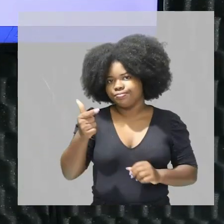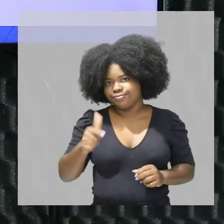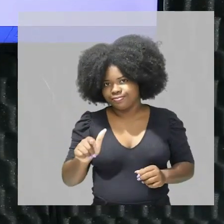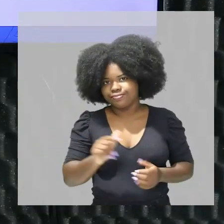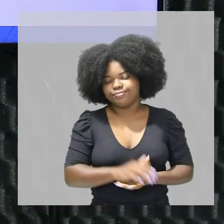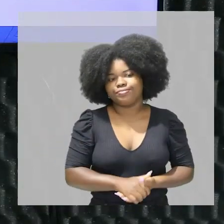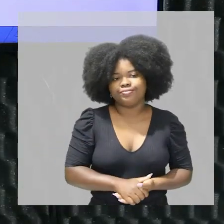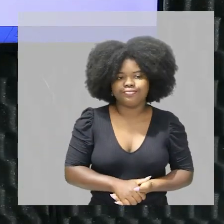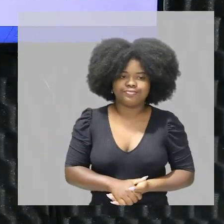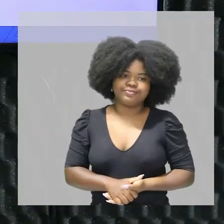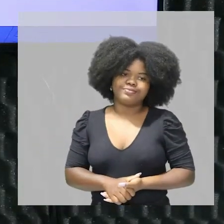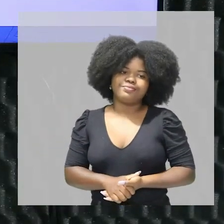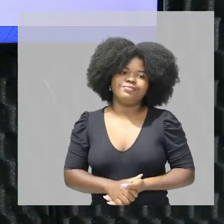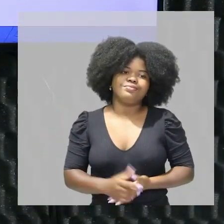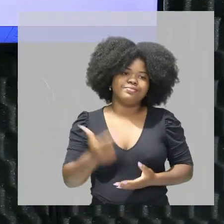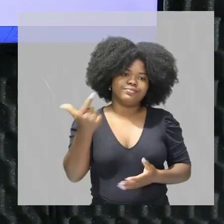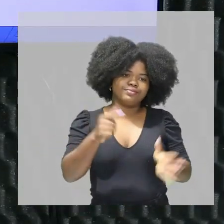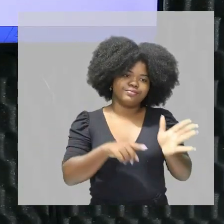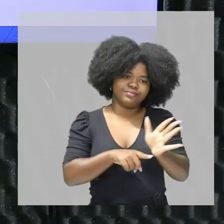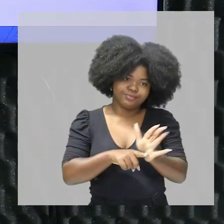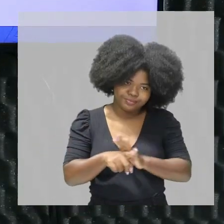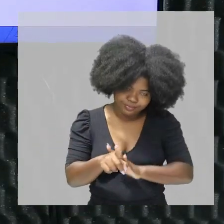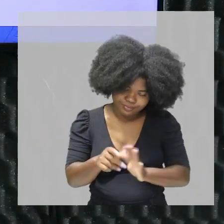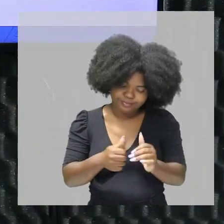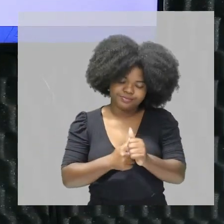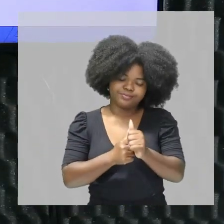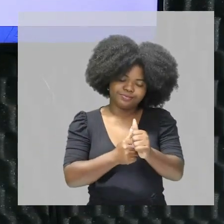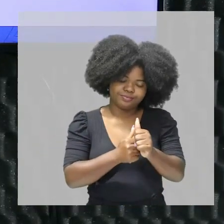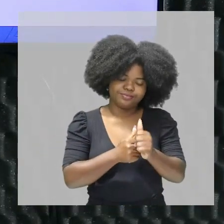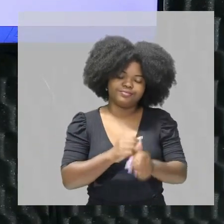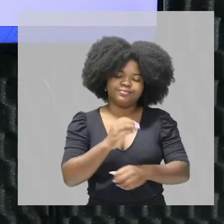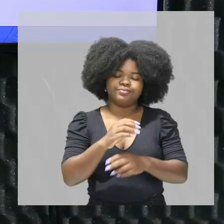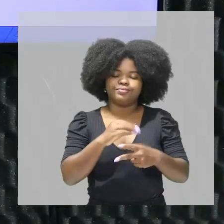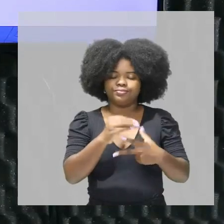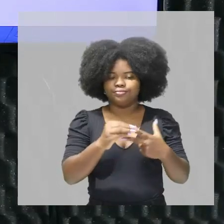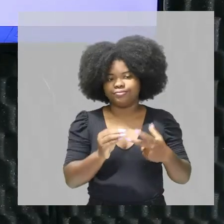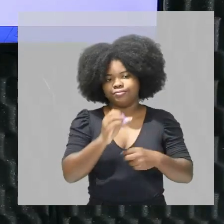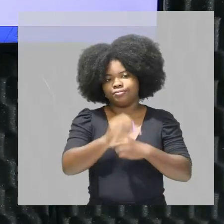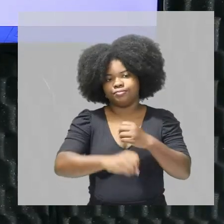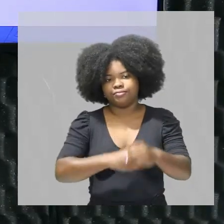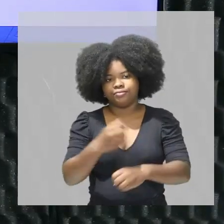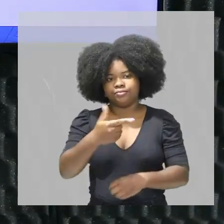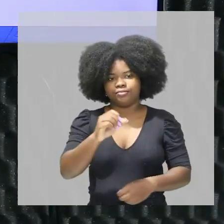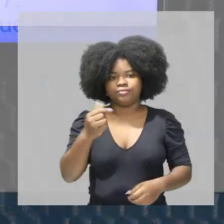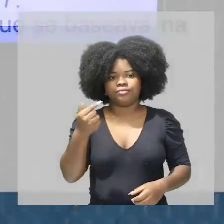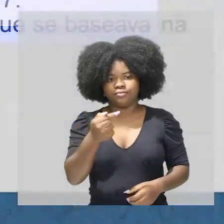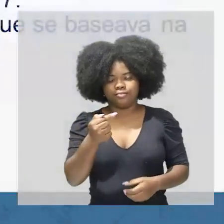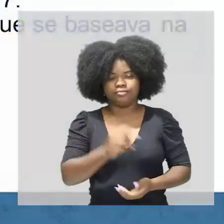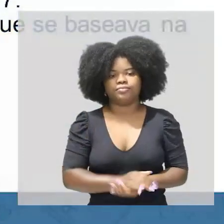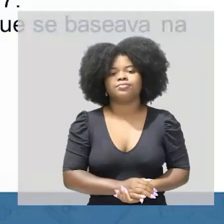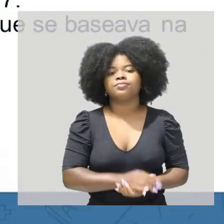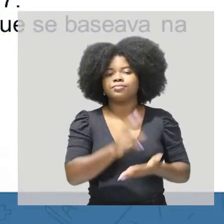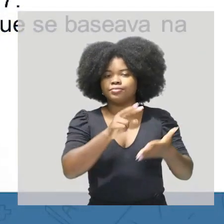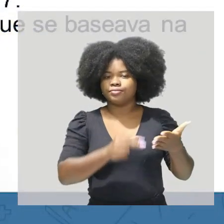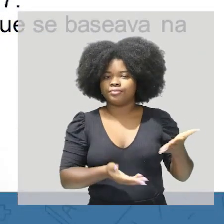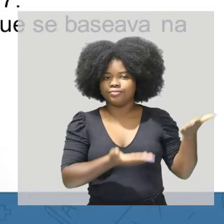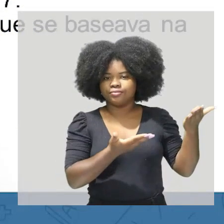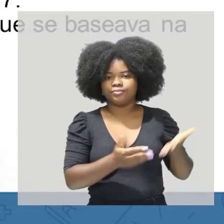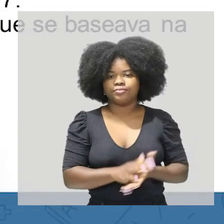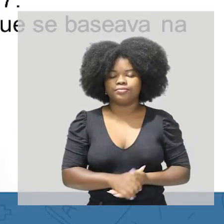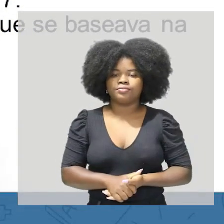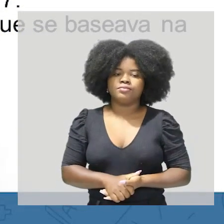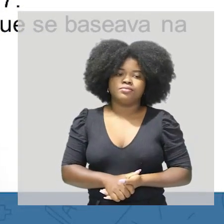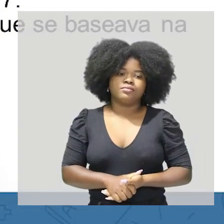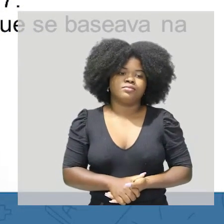continuar então essa segunda questão Enem 2017 uma conversação de